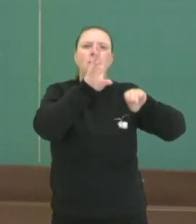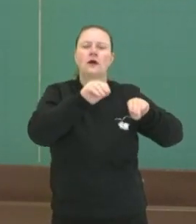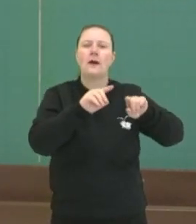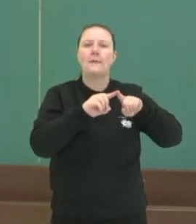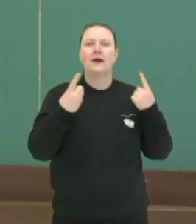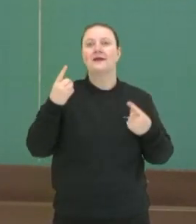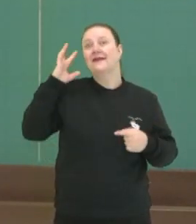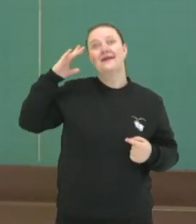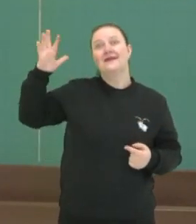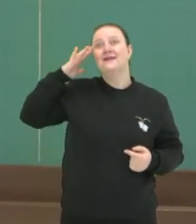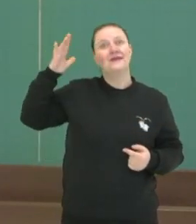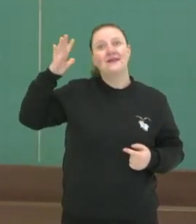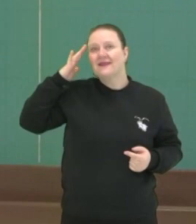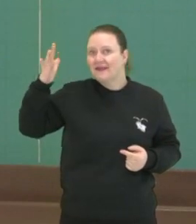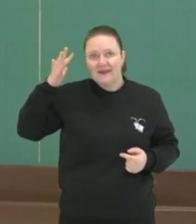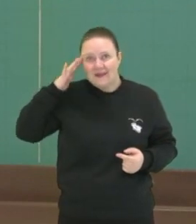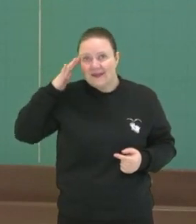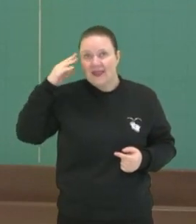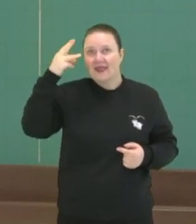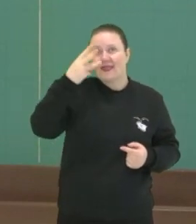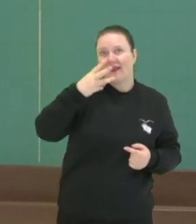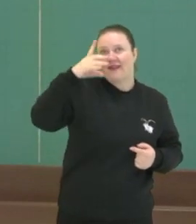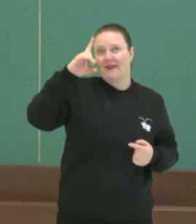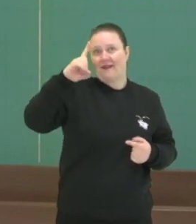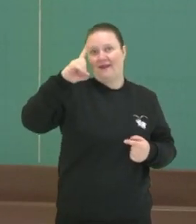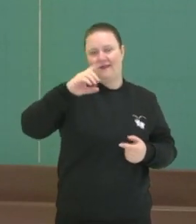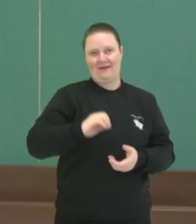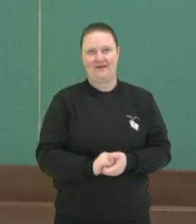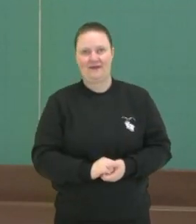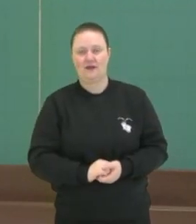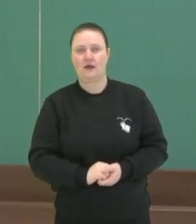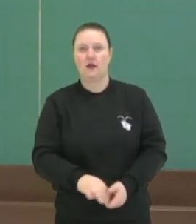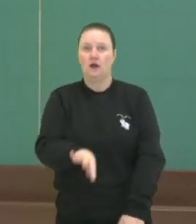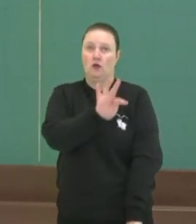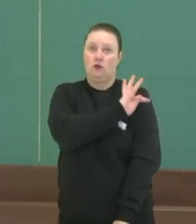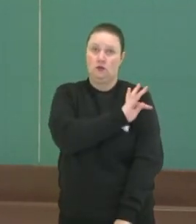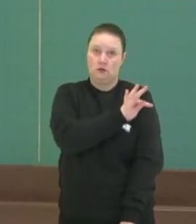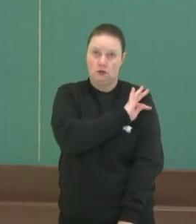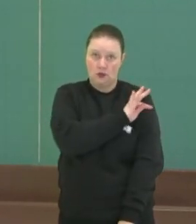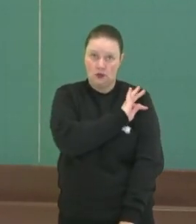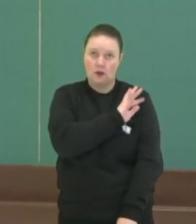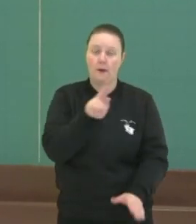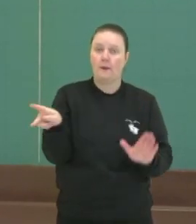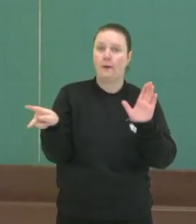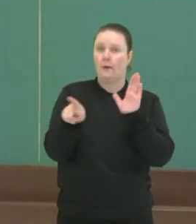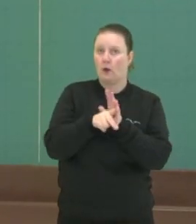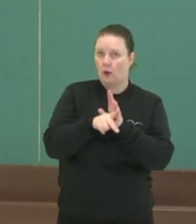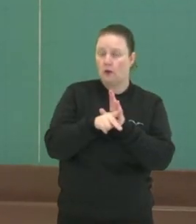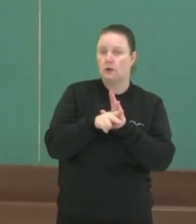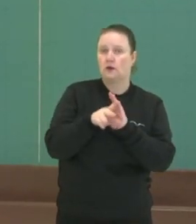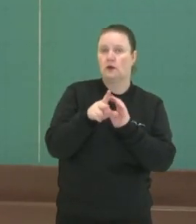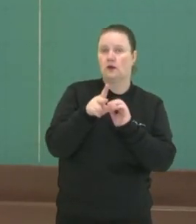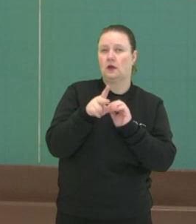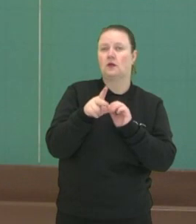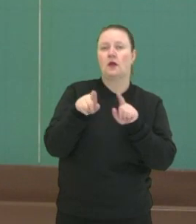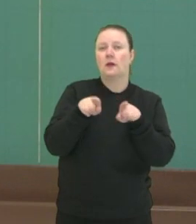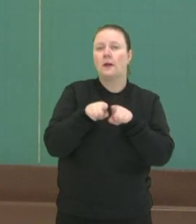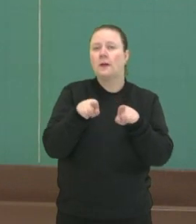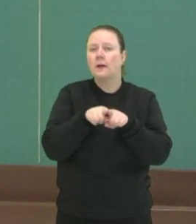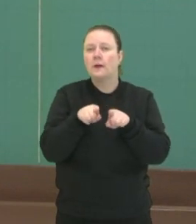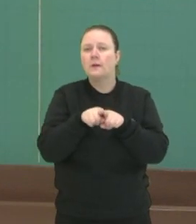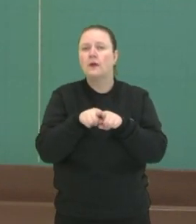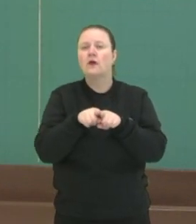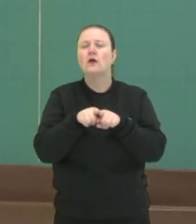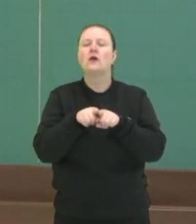está simulado 3 dimensões. Essa técnica acadêmica está sendo utilizada pelos surrealistas. Então